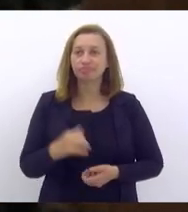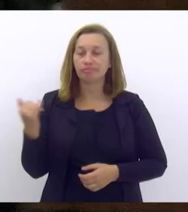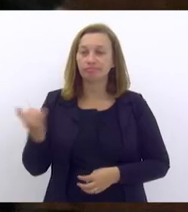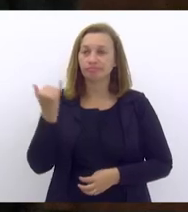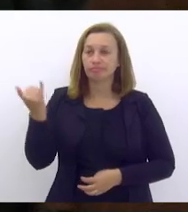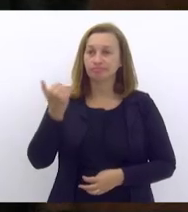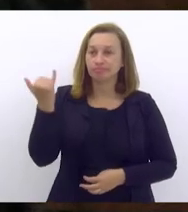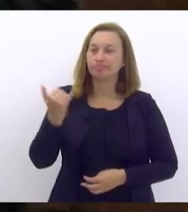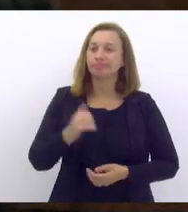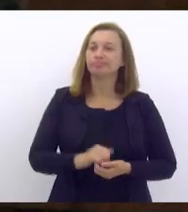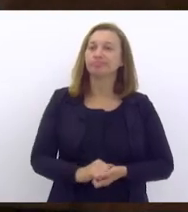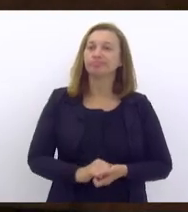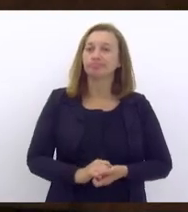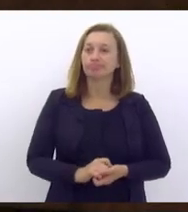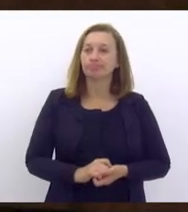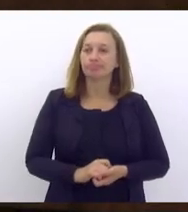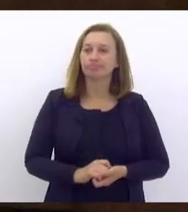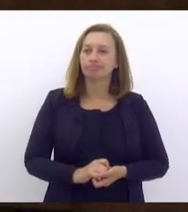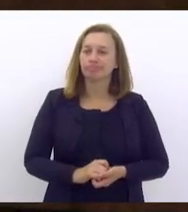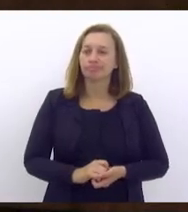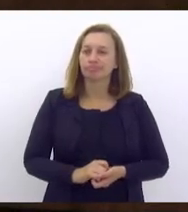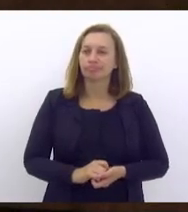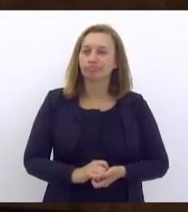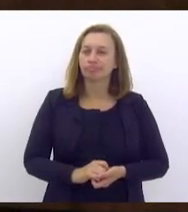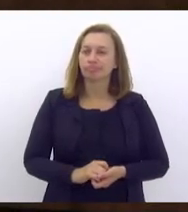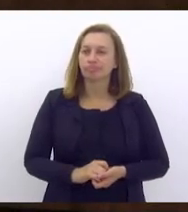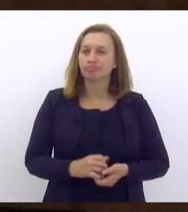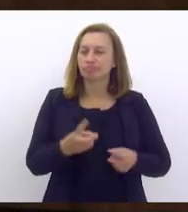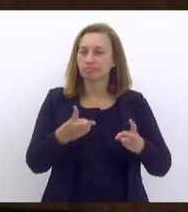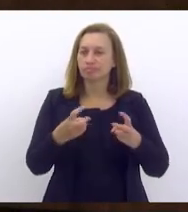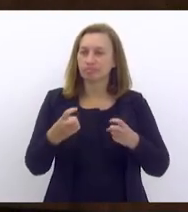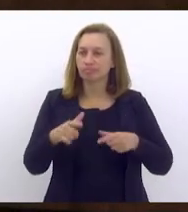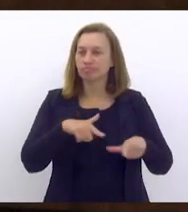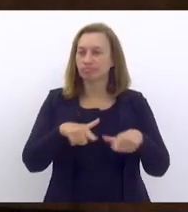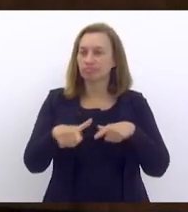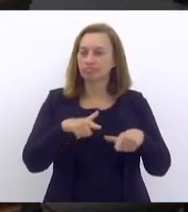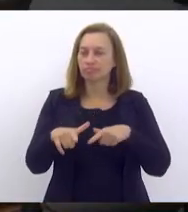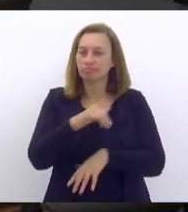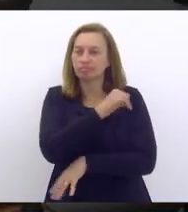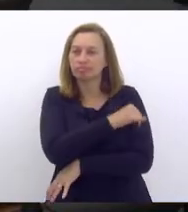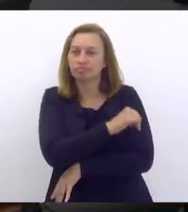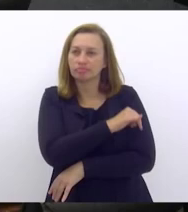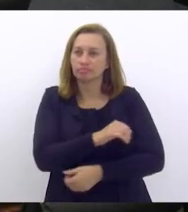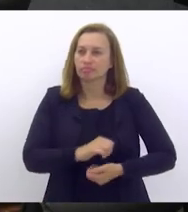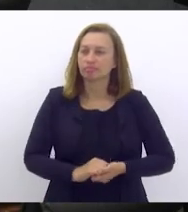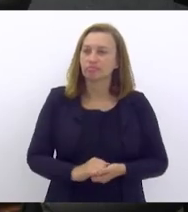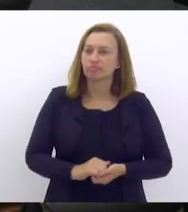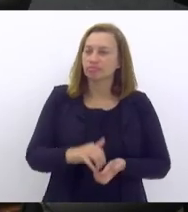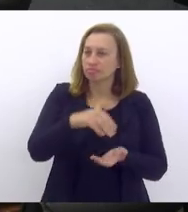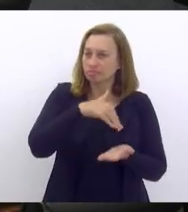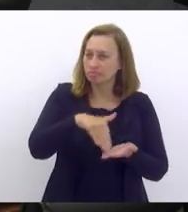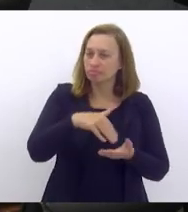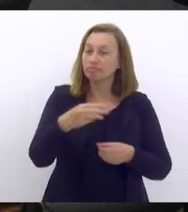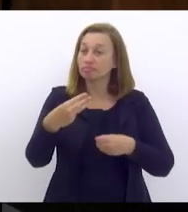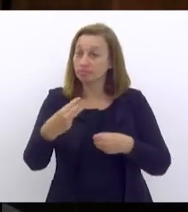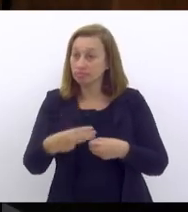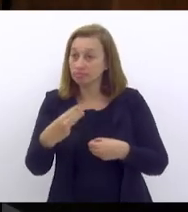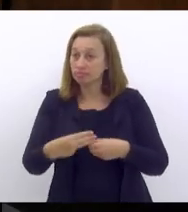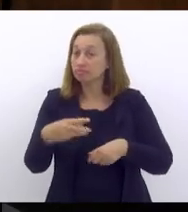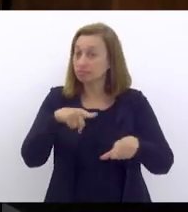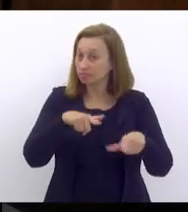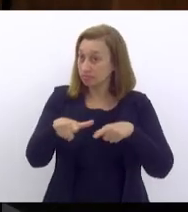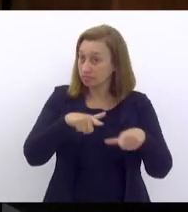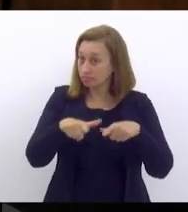que foi trazido pelo Observatório do Trabalho do Rio, na figura aqui do secretário municipal de